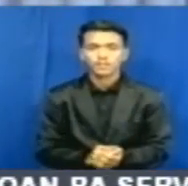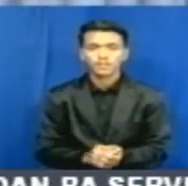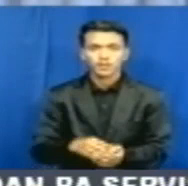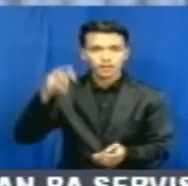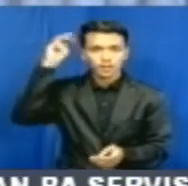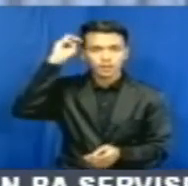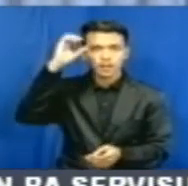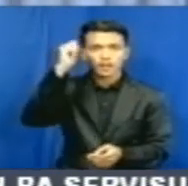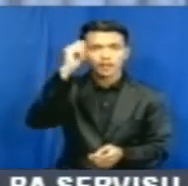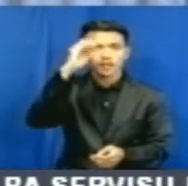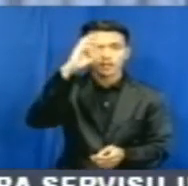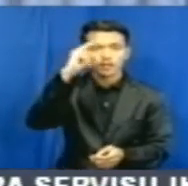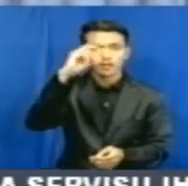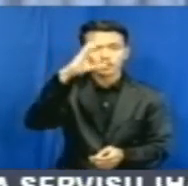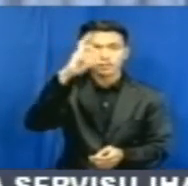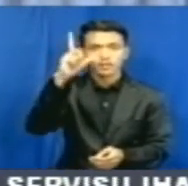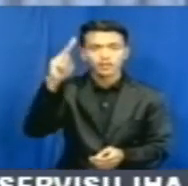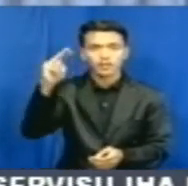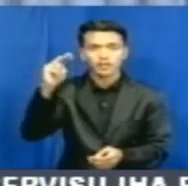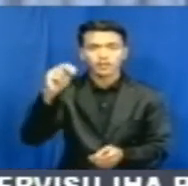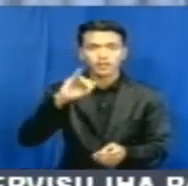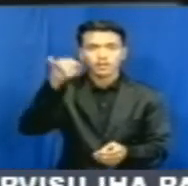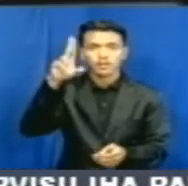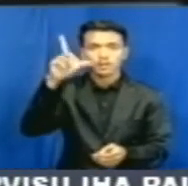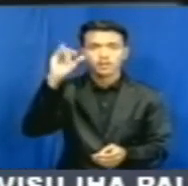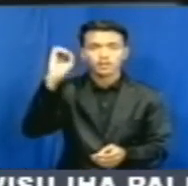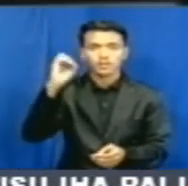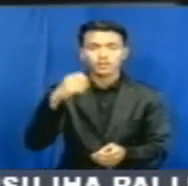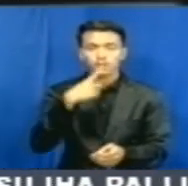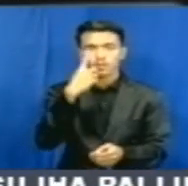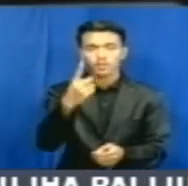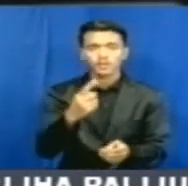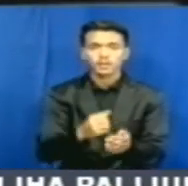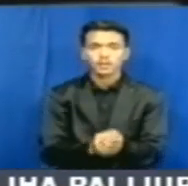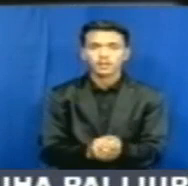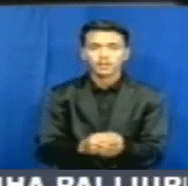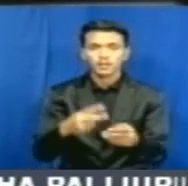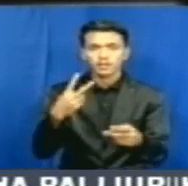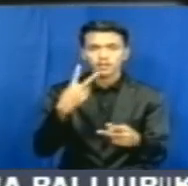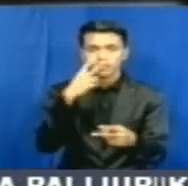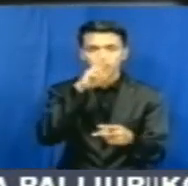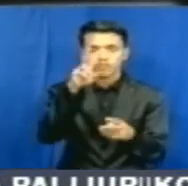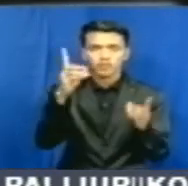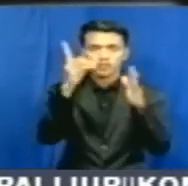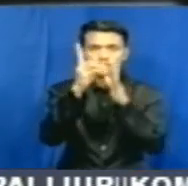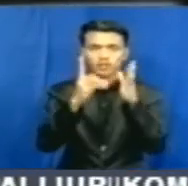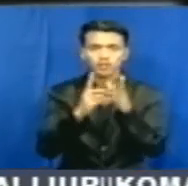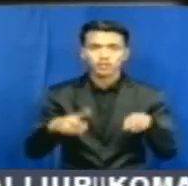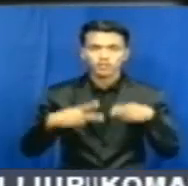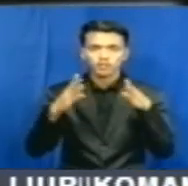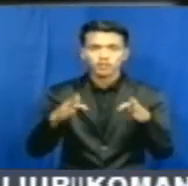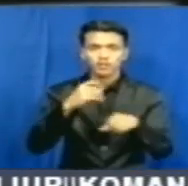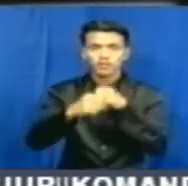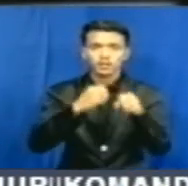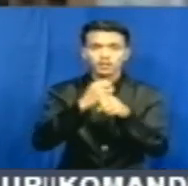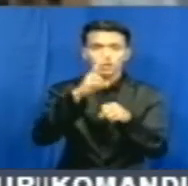Ministro Assunto Combatentes, Libertação Nacional, Júlio Sarmento Metamalik informa, verificação dados veteranos Tina Rihung